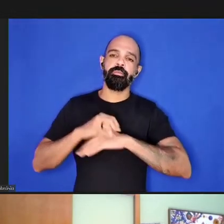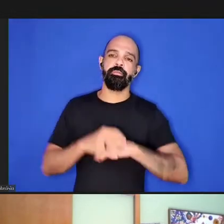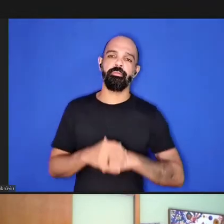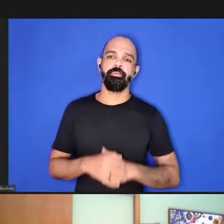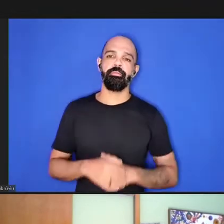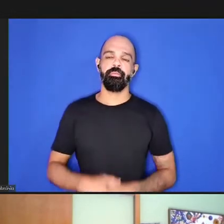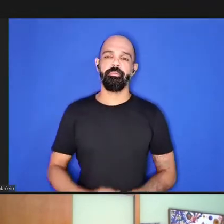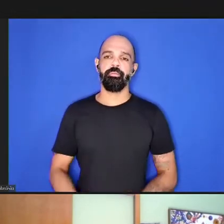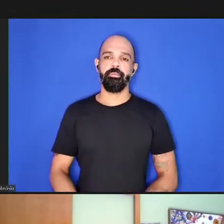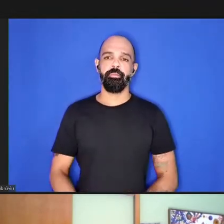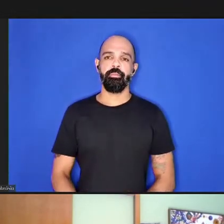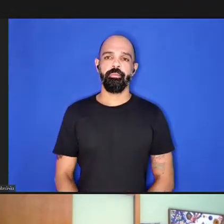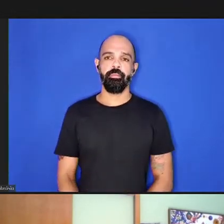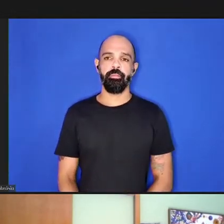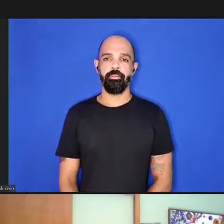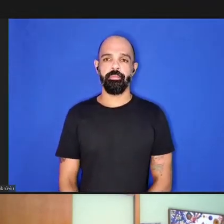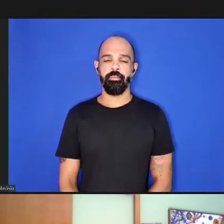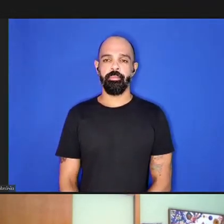E para